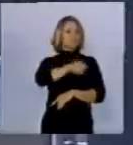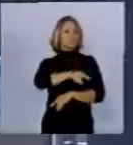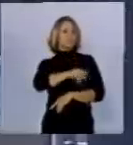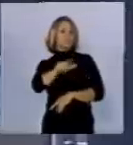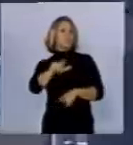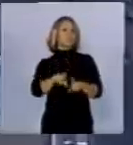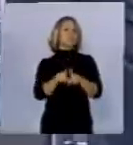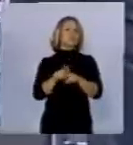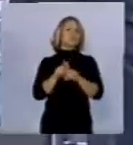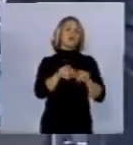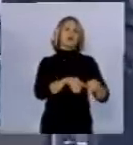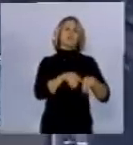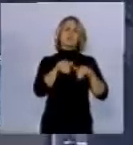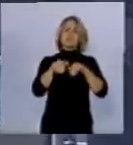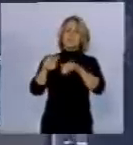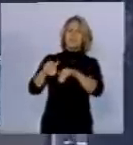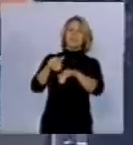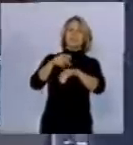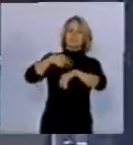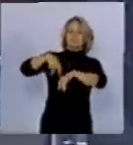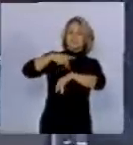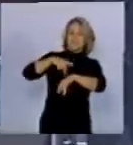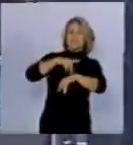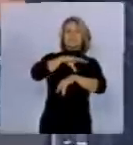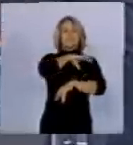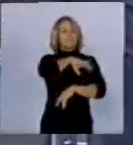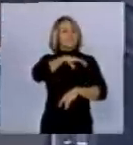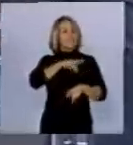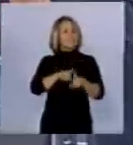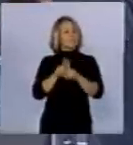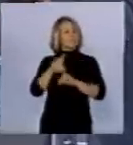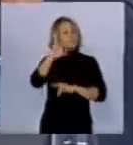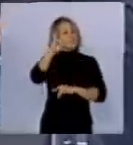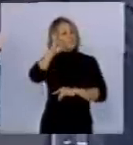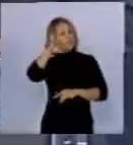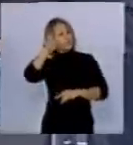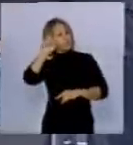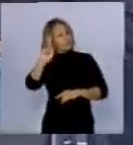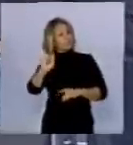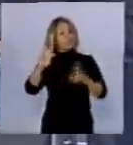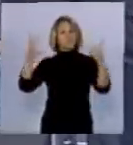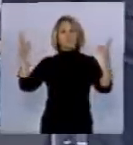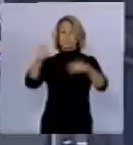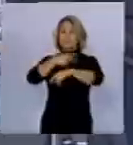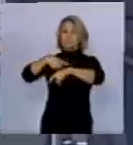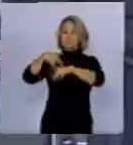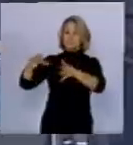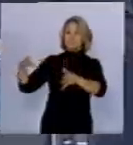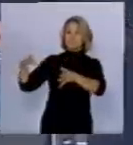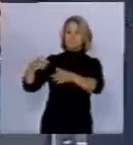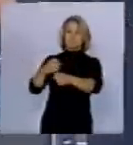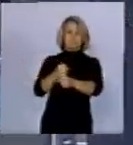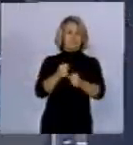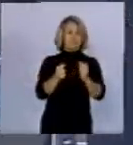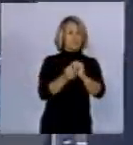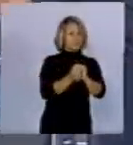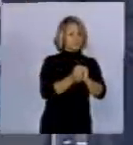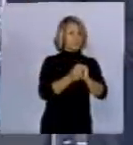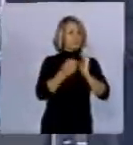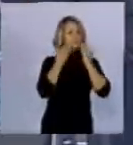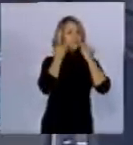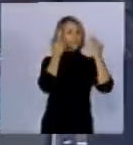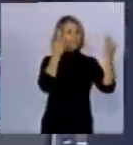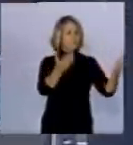cotas o Canadá possui cotas e todos esses dados senhor Ministro estão presentes no nosso no nosso Memorial que será